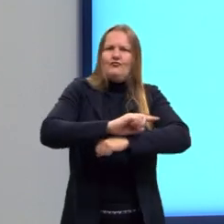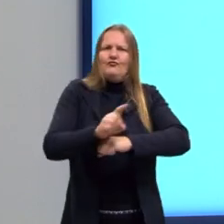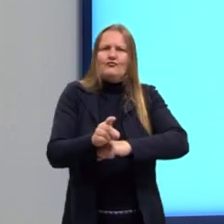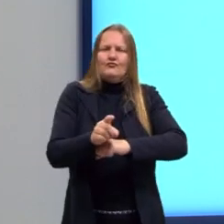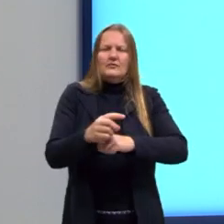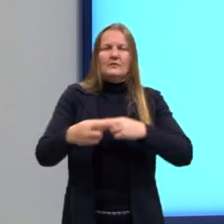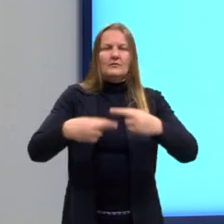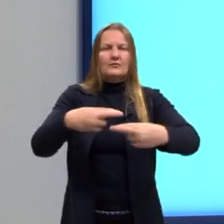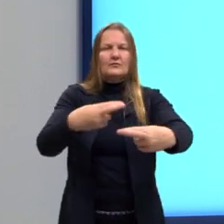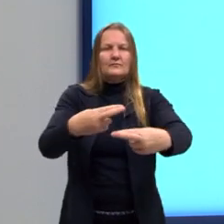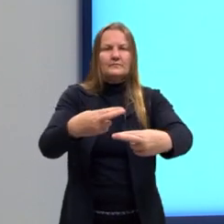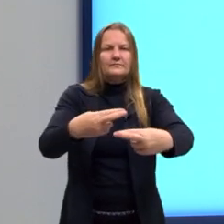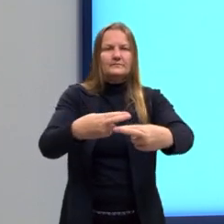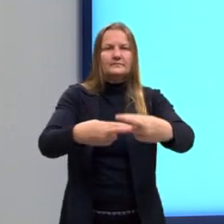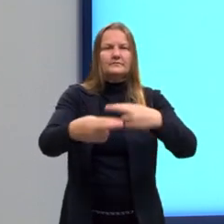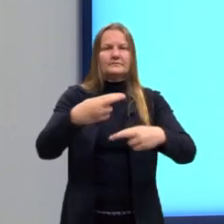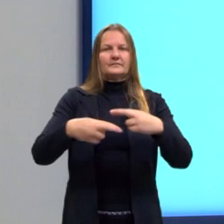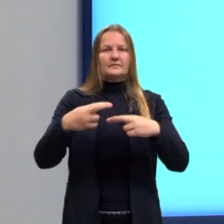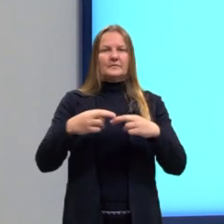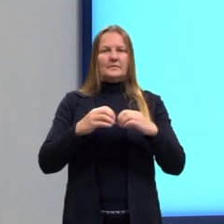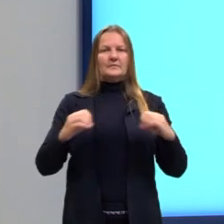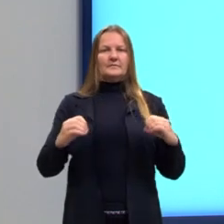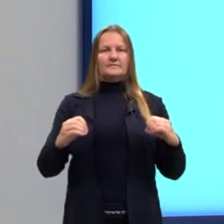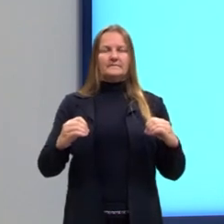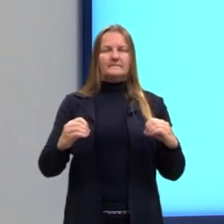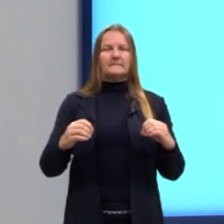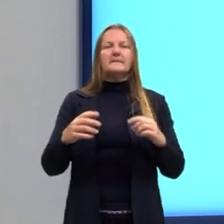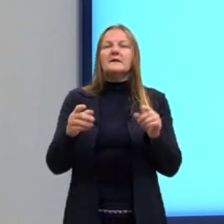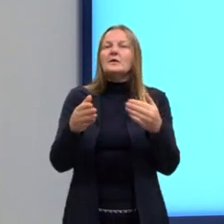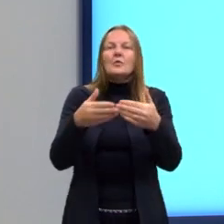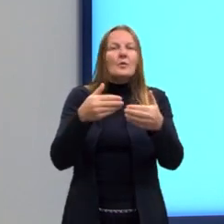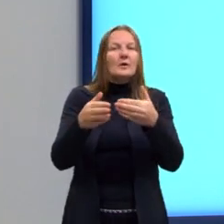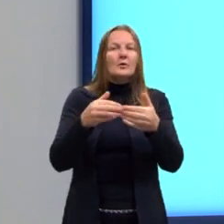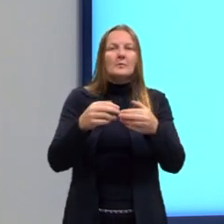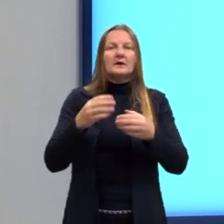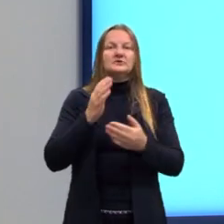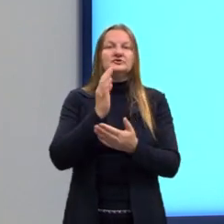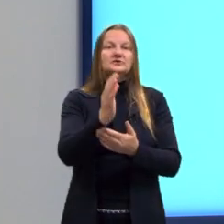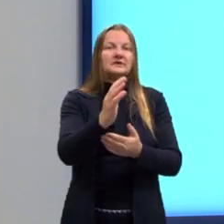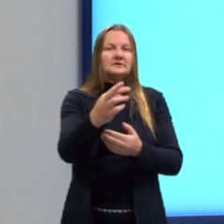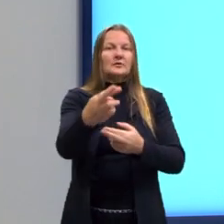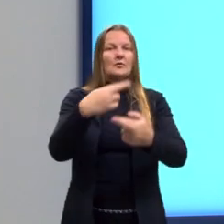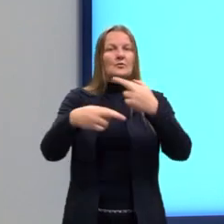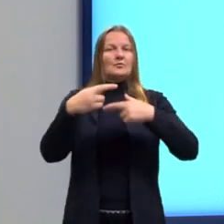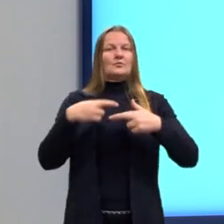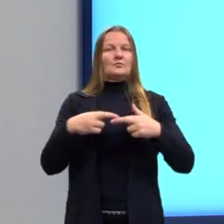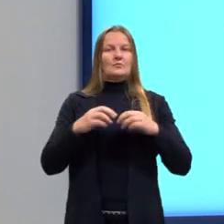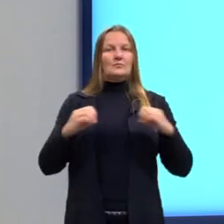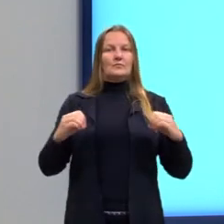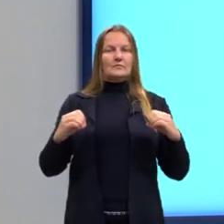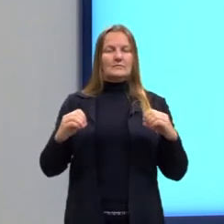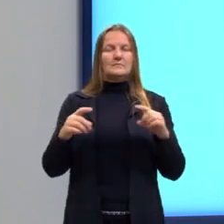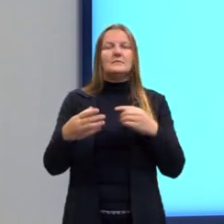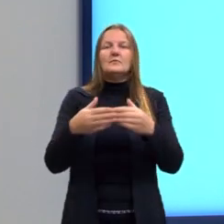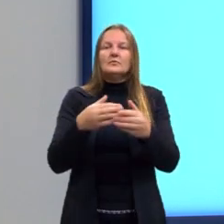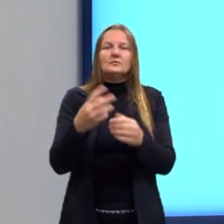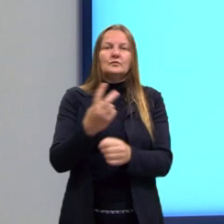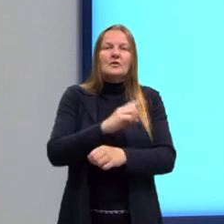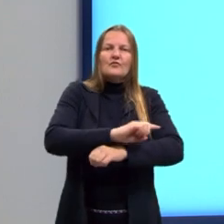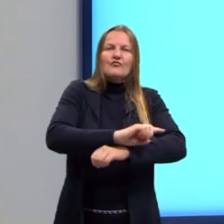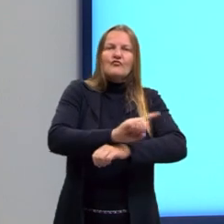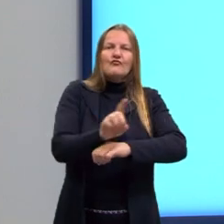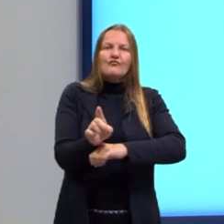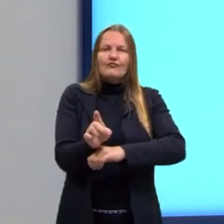a reação inversa conta direta as duas santo do reagente para o produto quanto do produto porque a gente então não vai ter uma